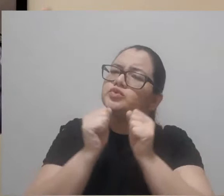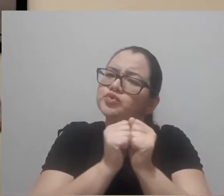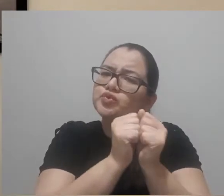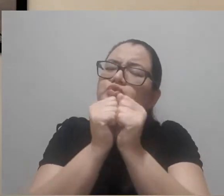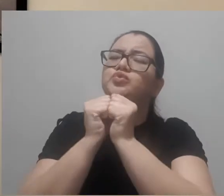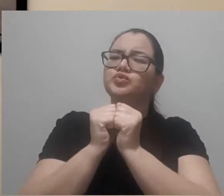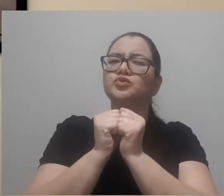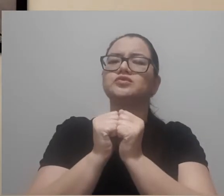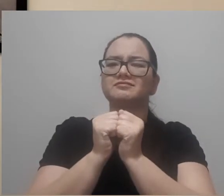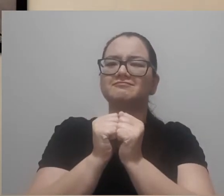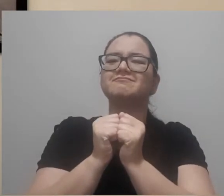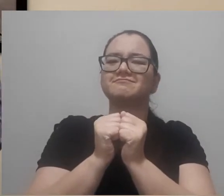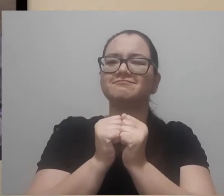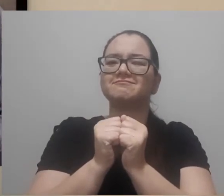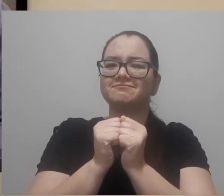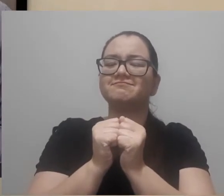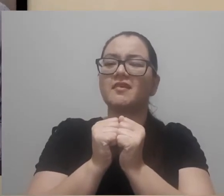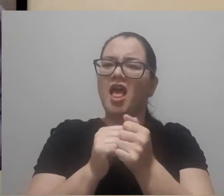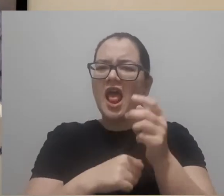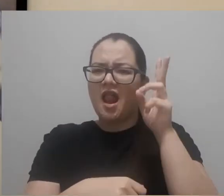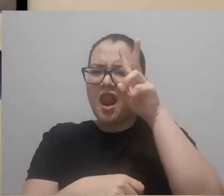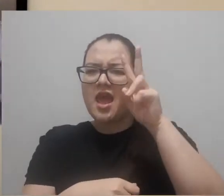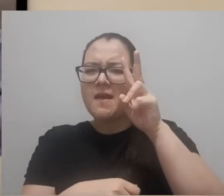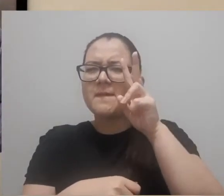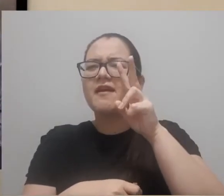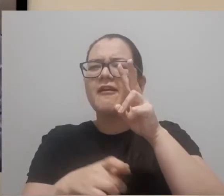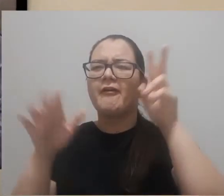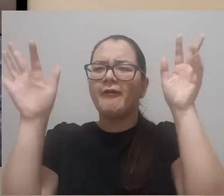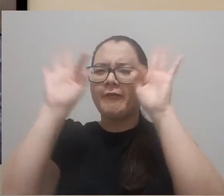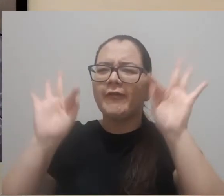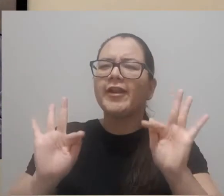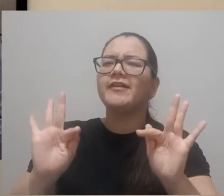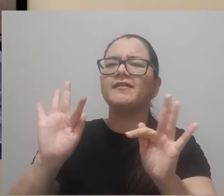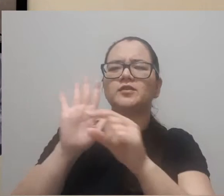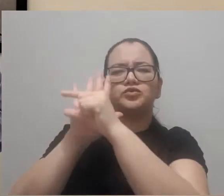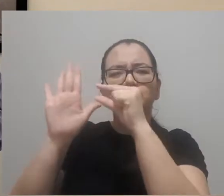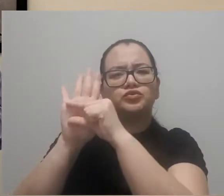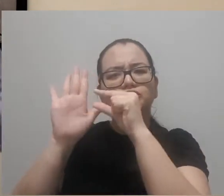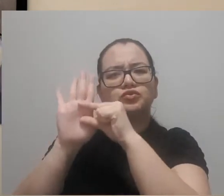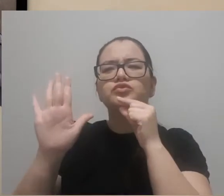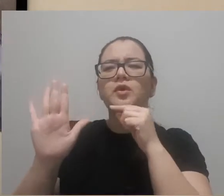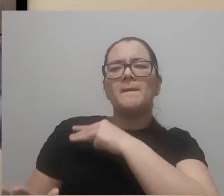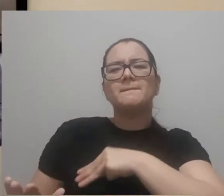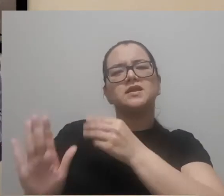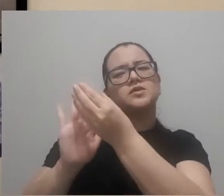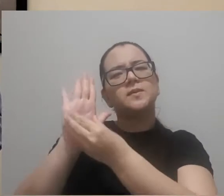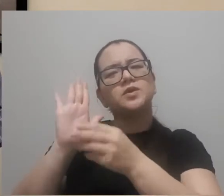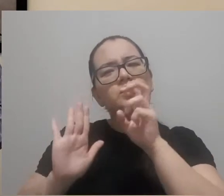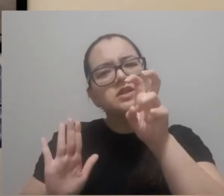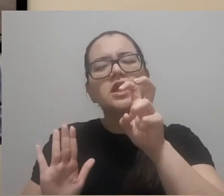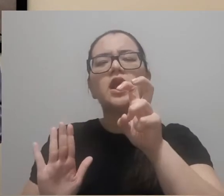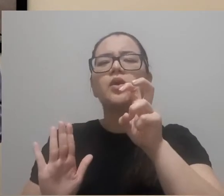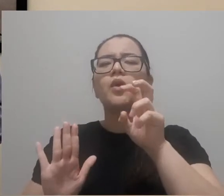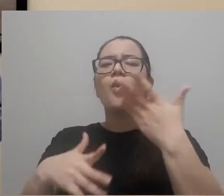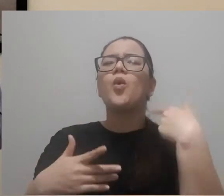das bem-aventuranças, nós acumulamos tesouro nos céus quando nós somos pacificadores, quando somos mansos,